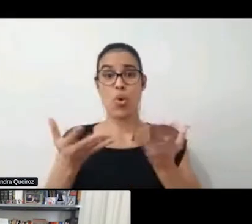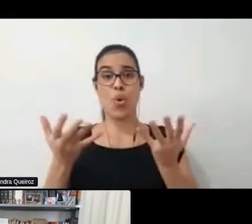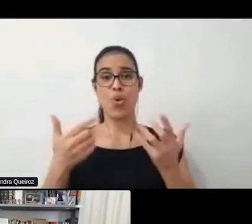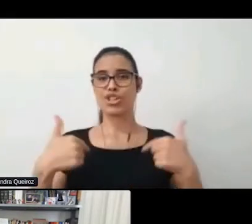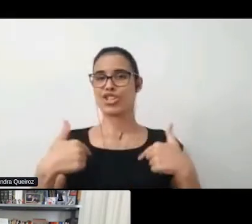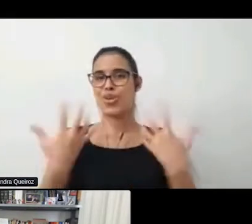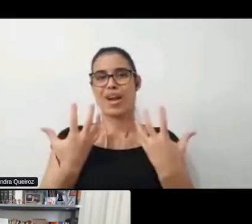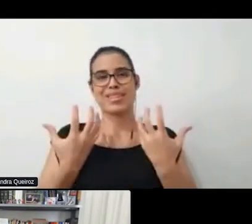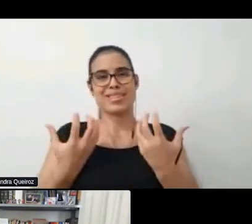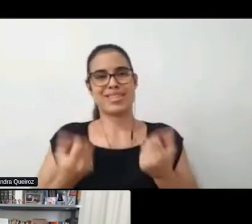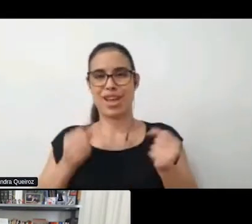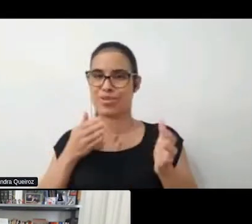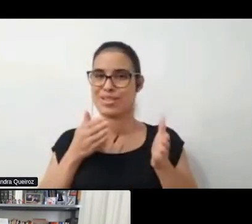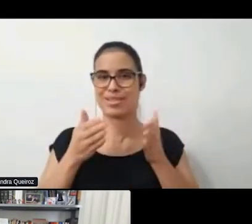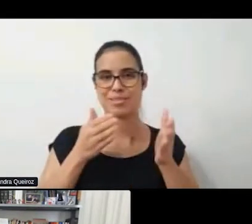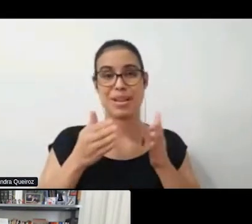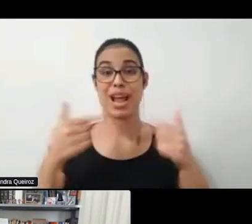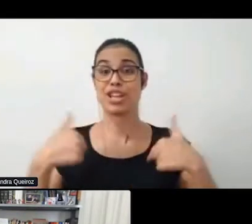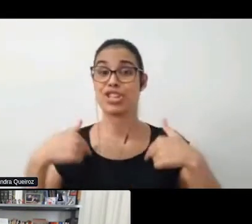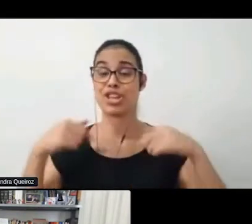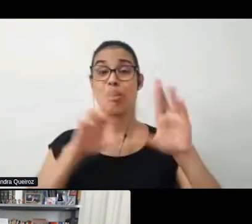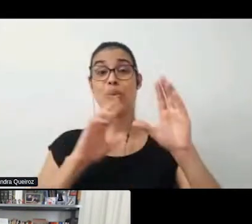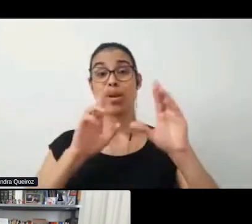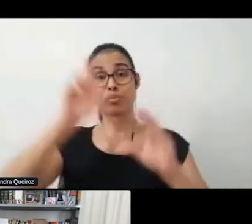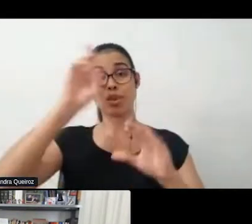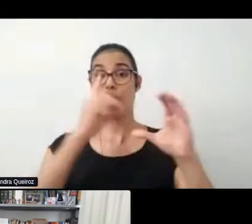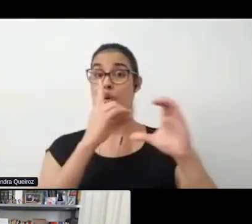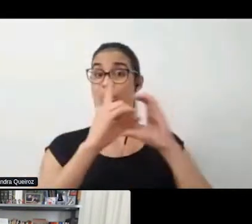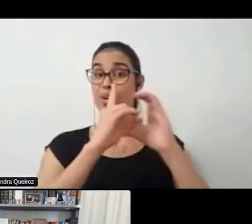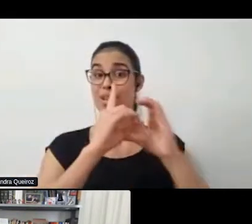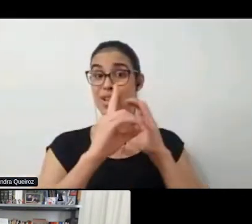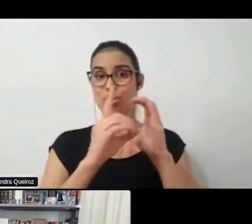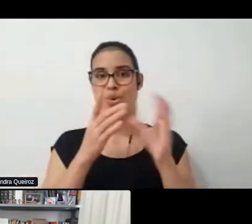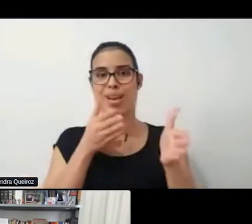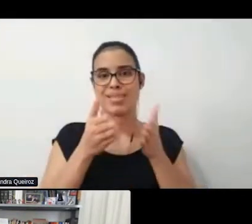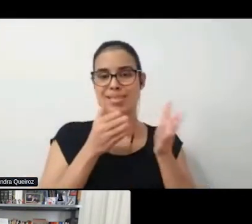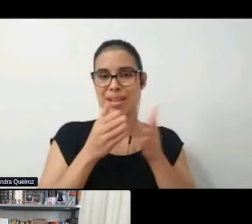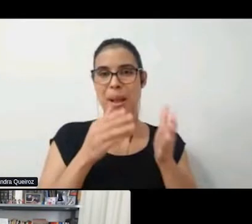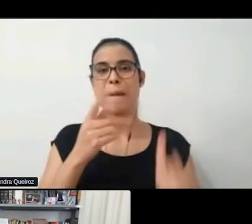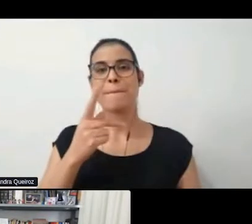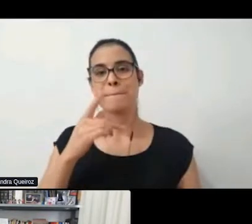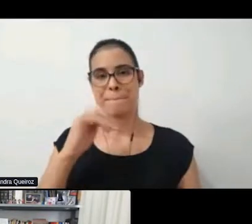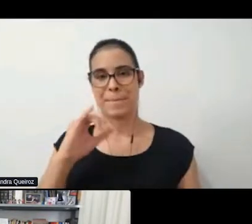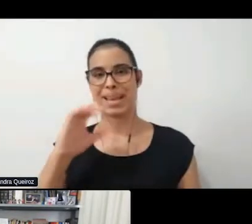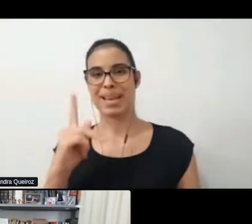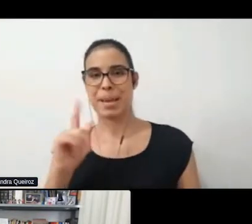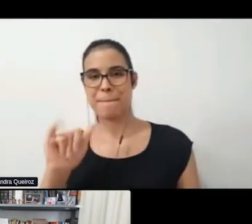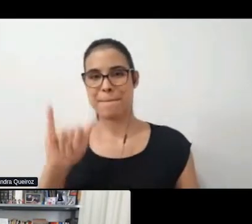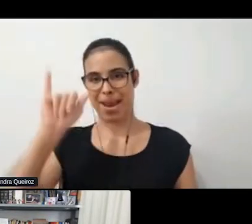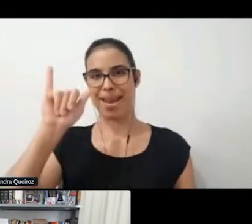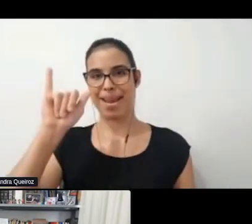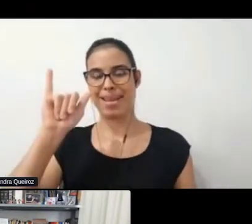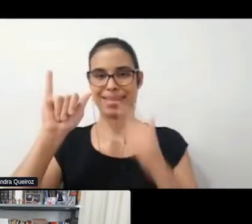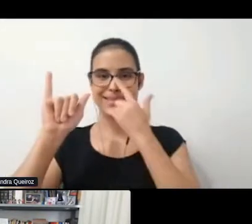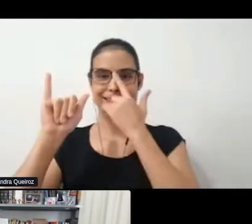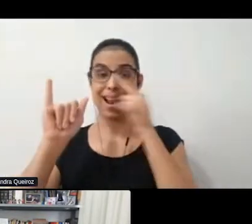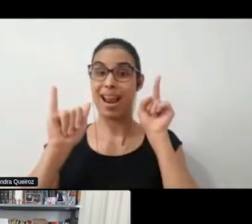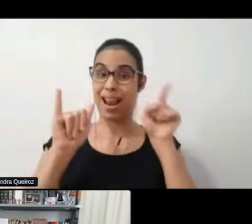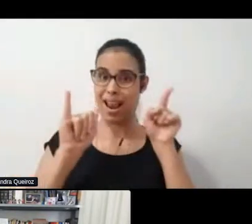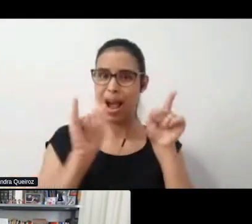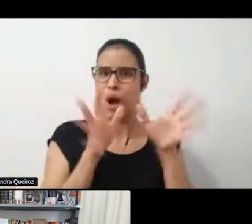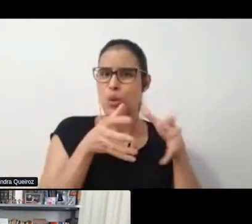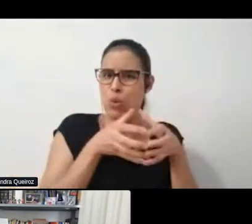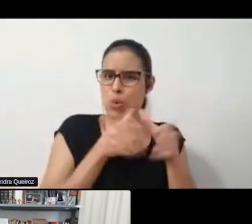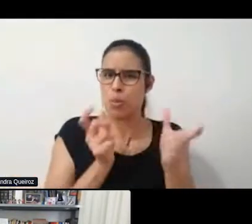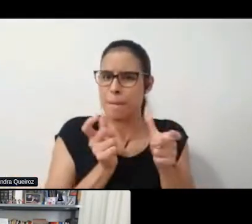Sou coordenadora do programa de acessibilidade aqui no PicPay. Estamos crescendo, é um time pequeno, mas temos aí